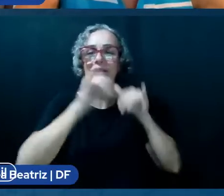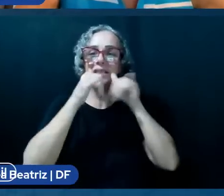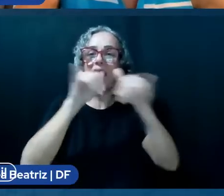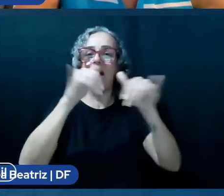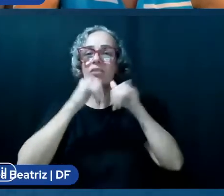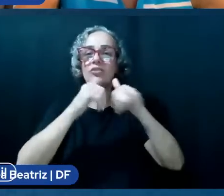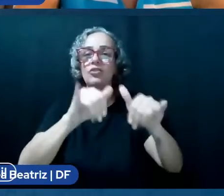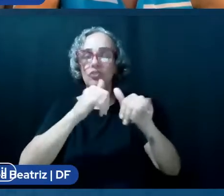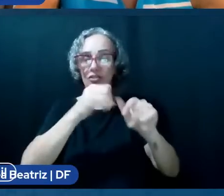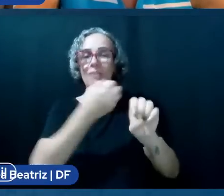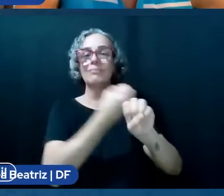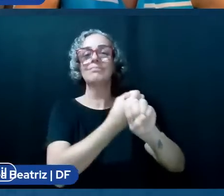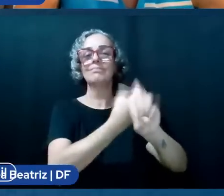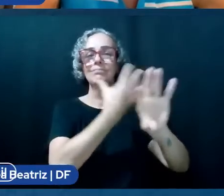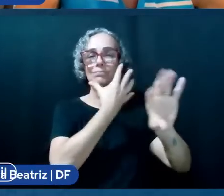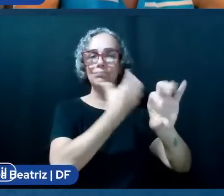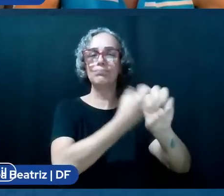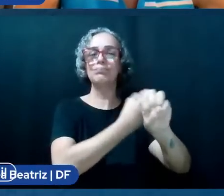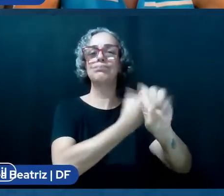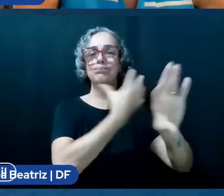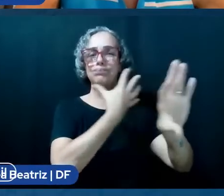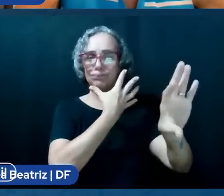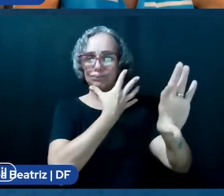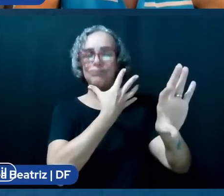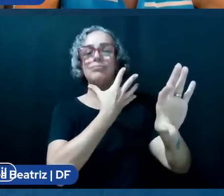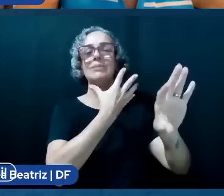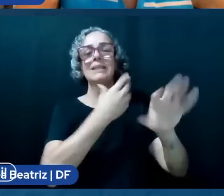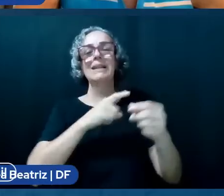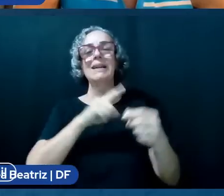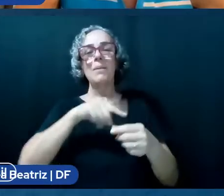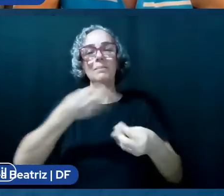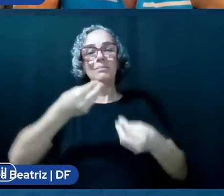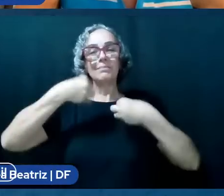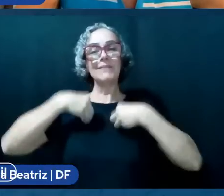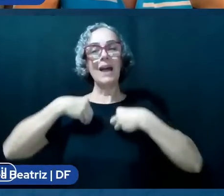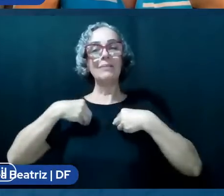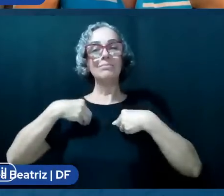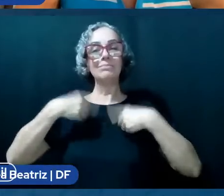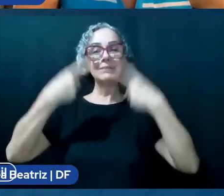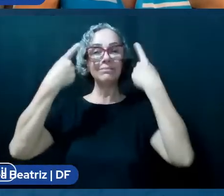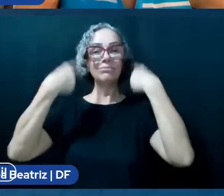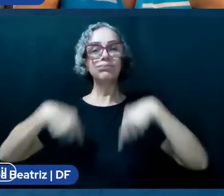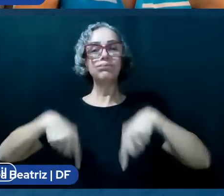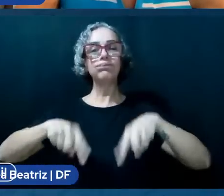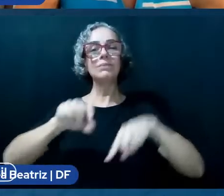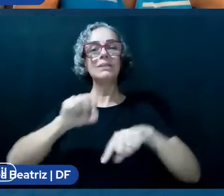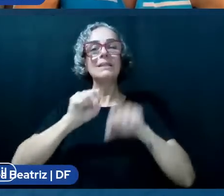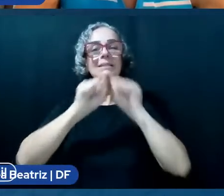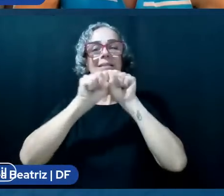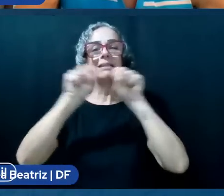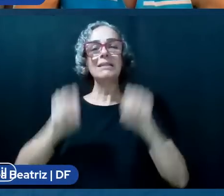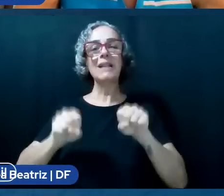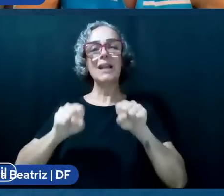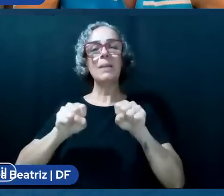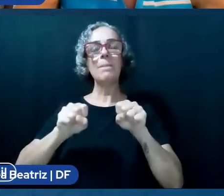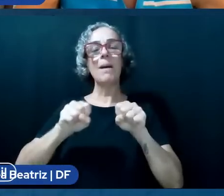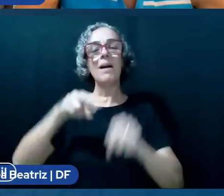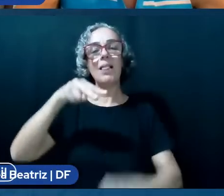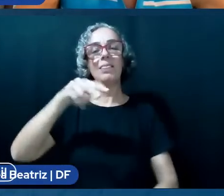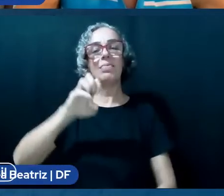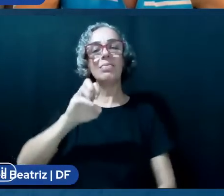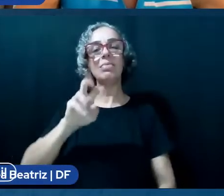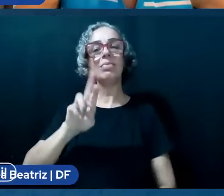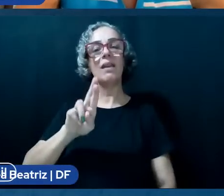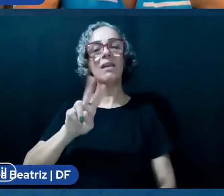energia atuando sobre o sistema nervoso, isso atuaria no sistema nervoso, assim como determinadas